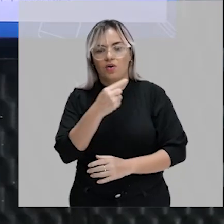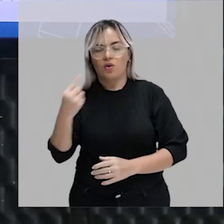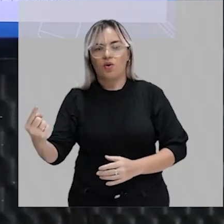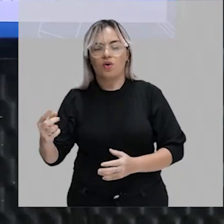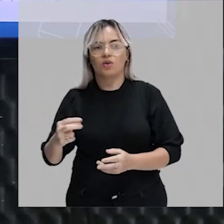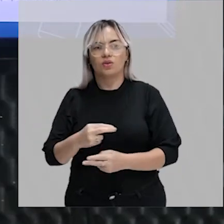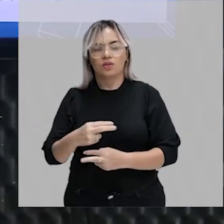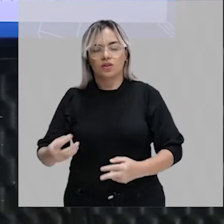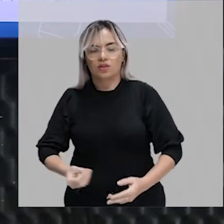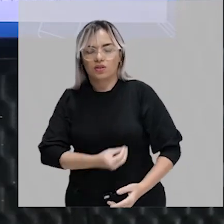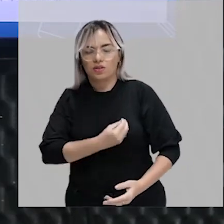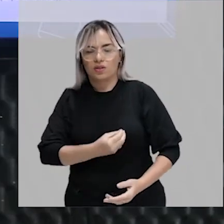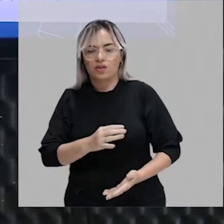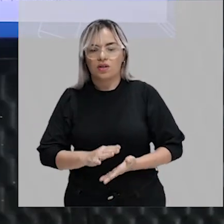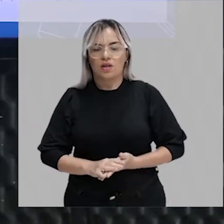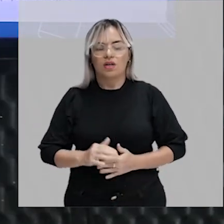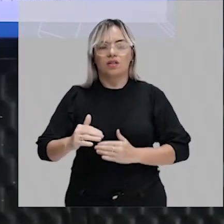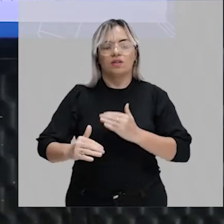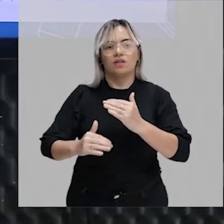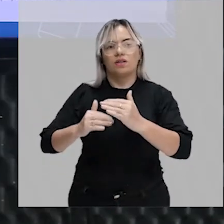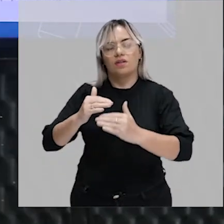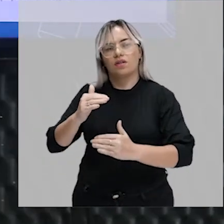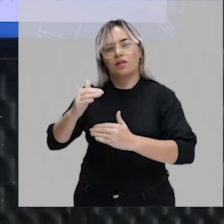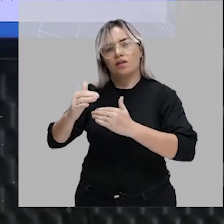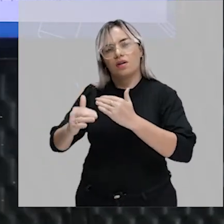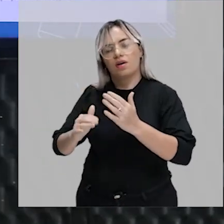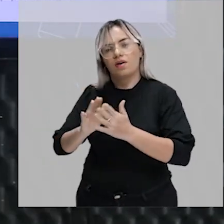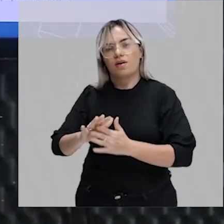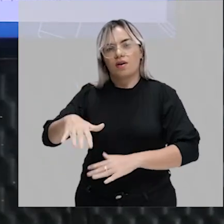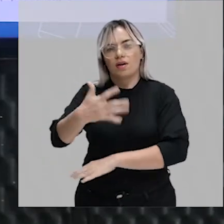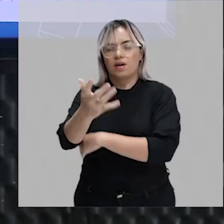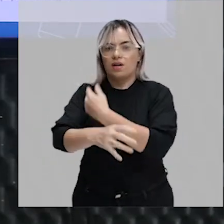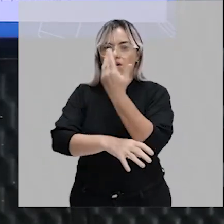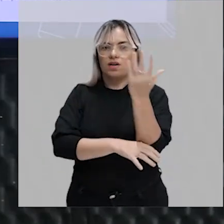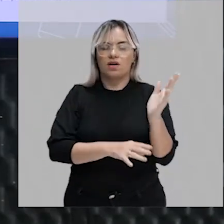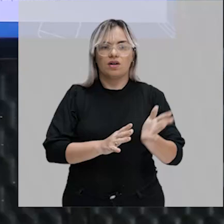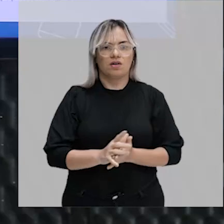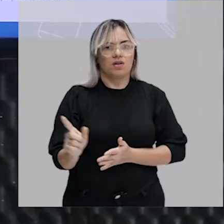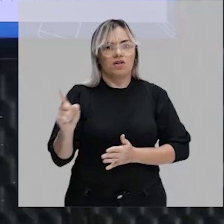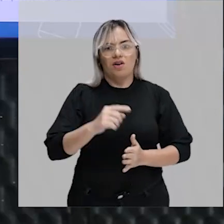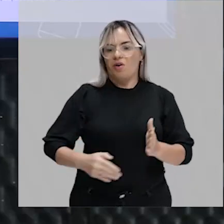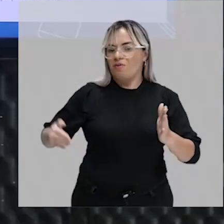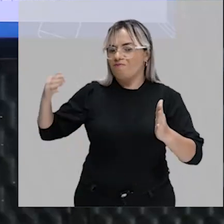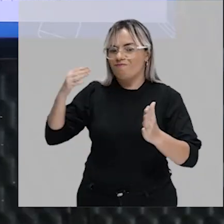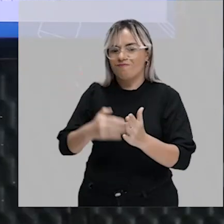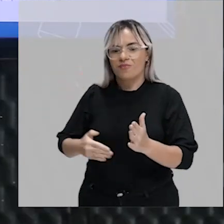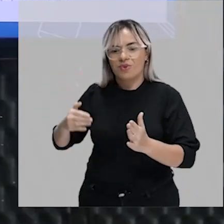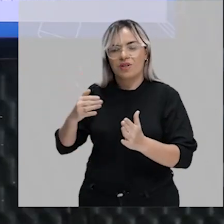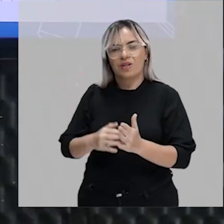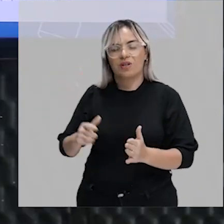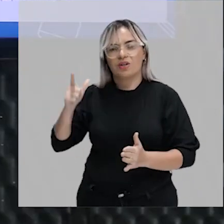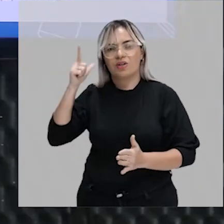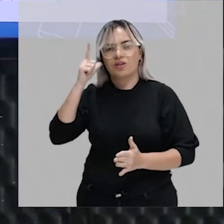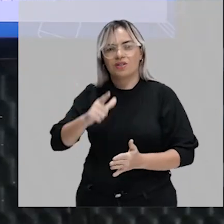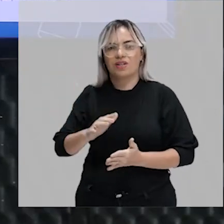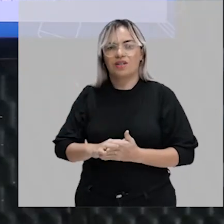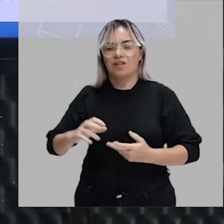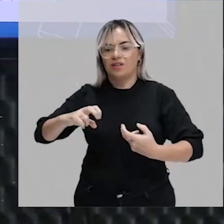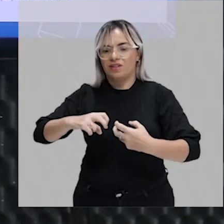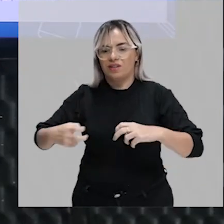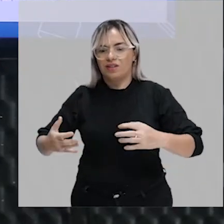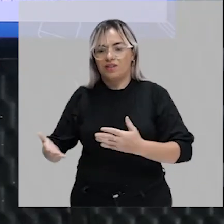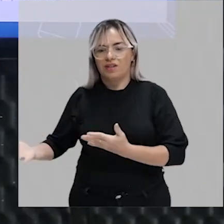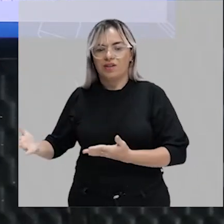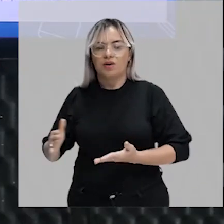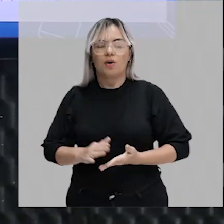ela não permite que esse híbrido consiga se reproduzir. Então a gente diz que é a esterilidade do